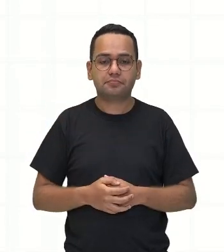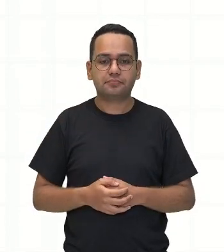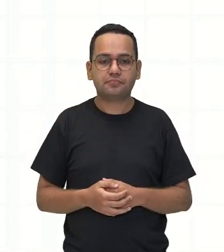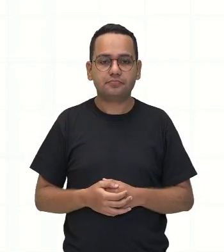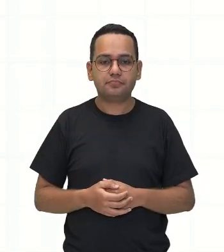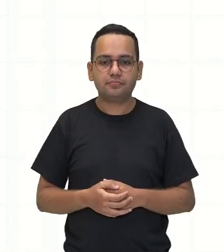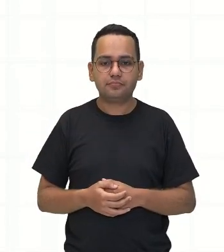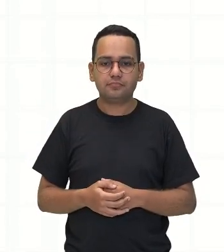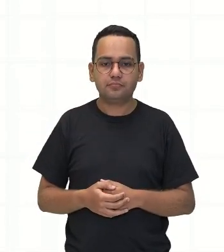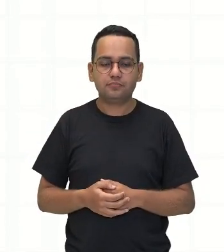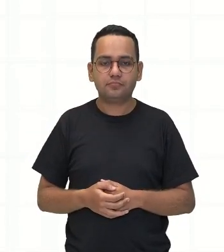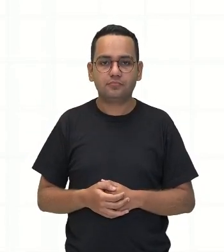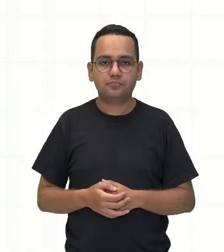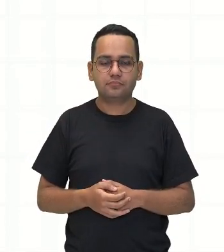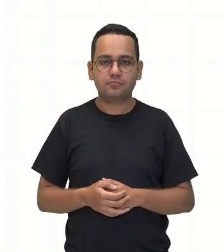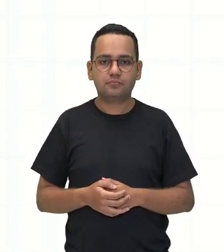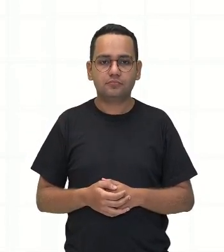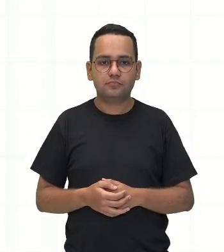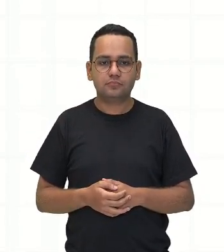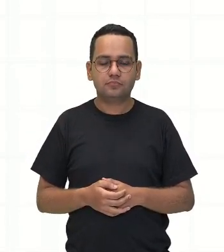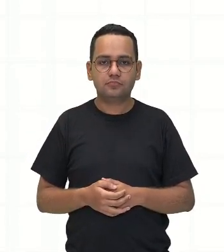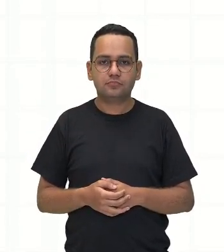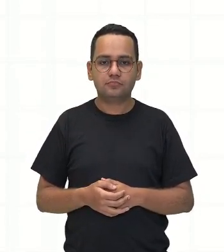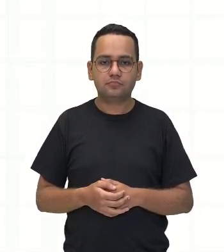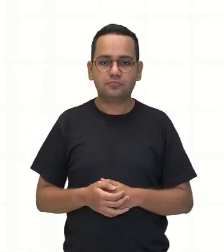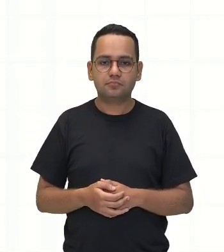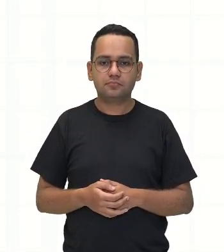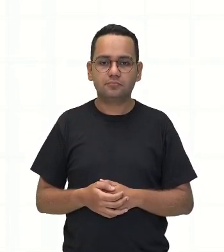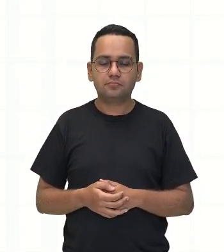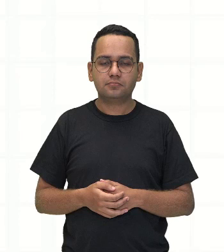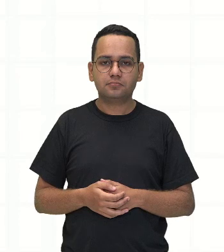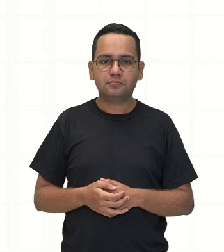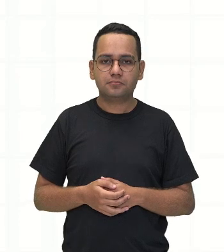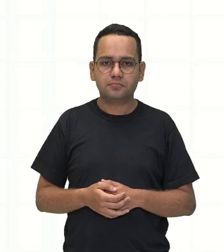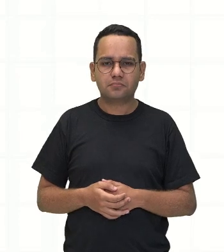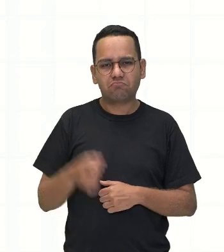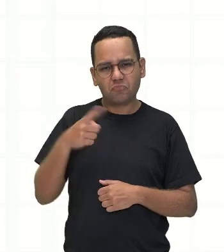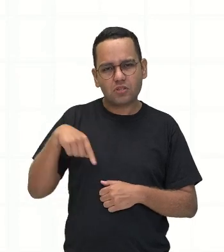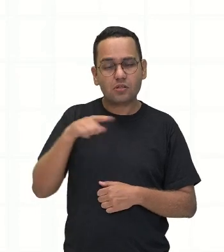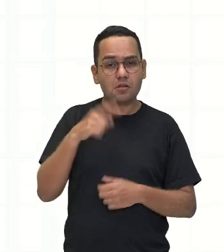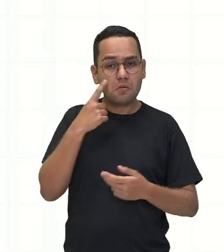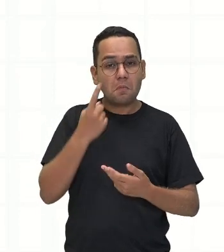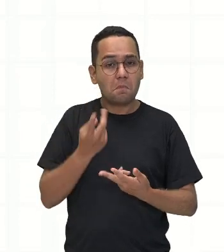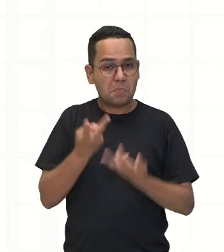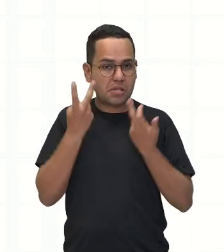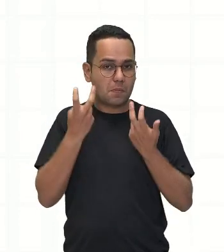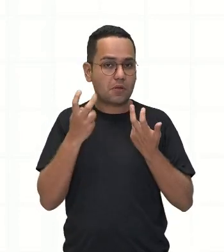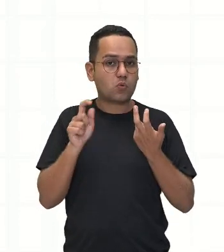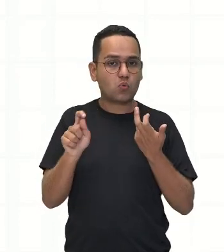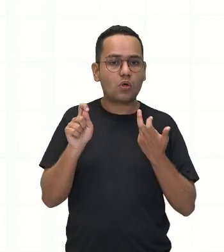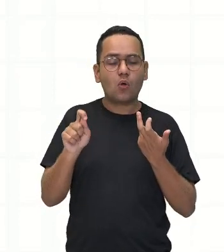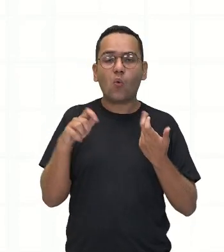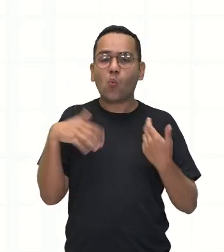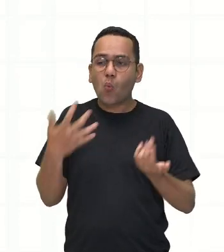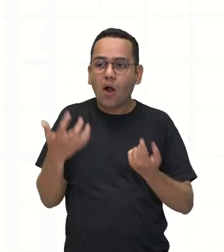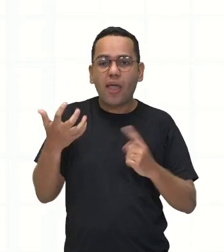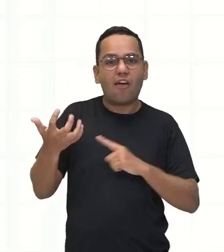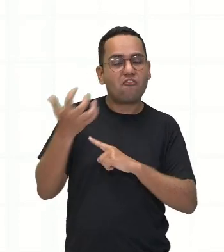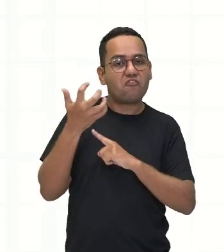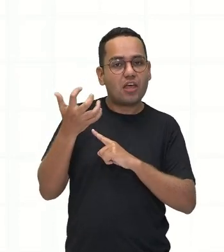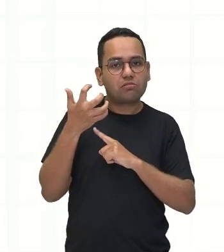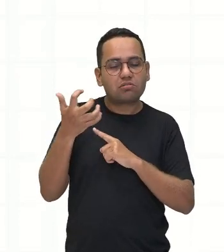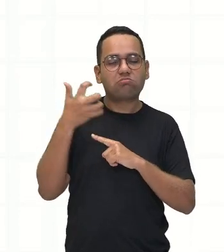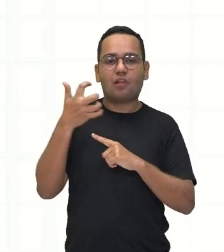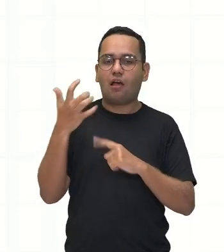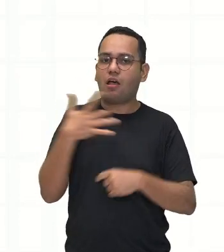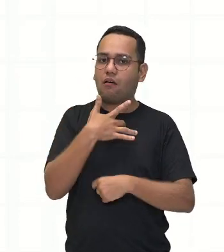ver também o quanto que essa poluição atmosférica pode afetar a saúde dos